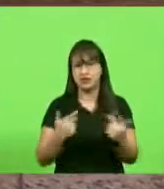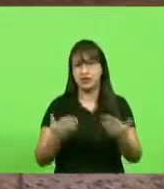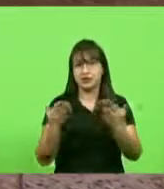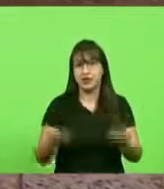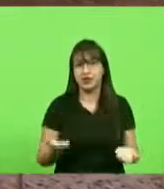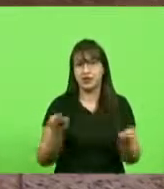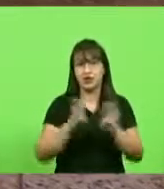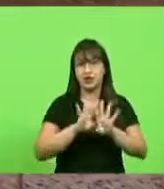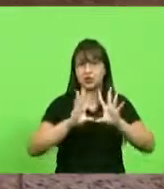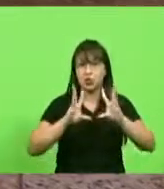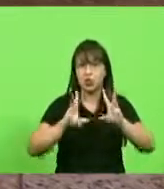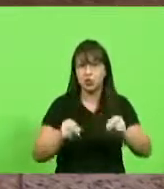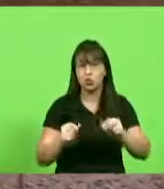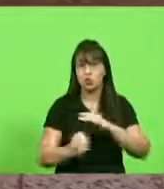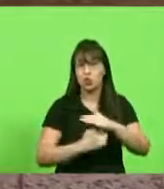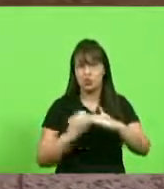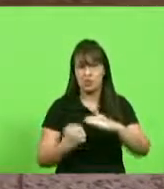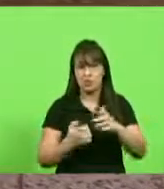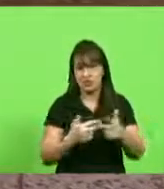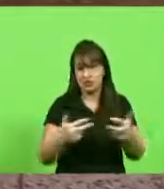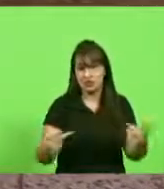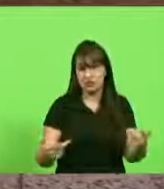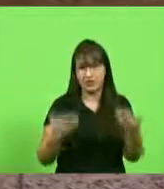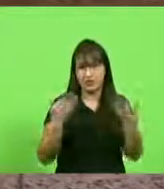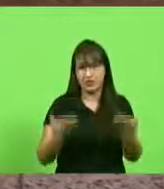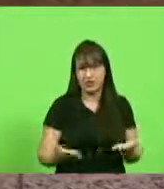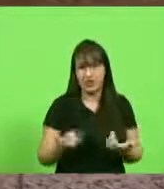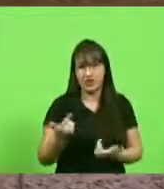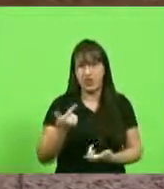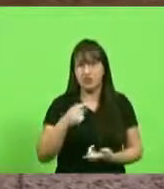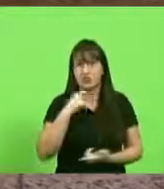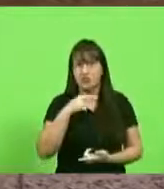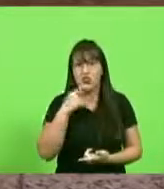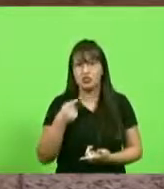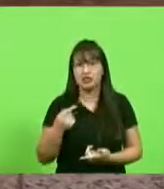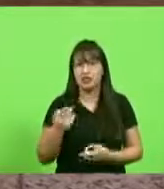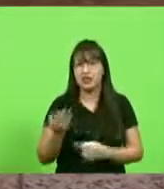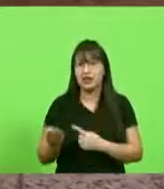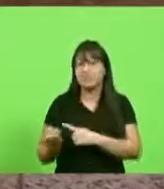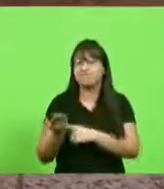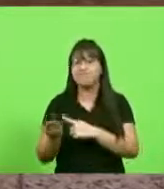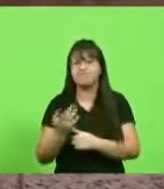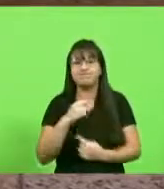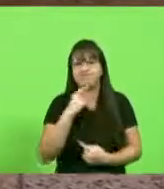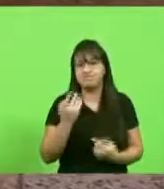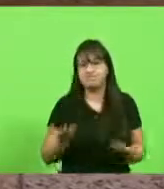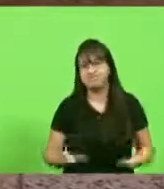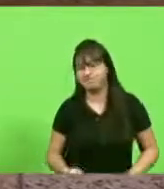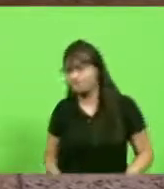tudo quanto é tipo de empreendimento que não se tem mais de onde dar garantia.